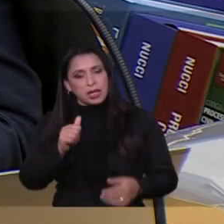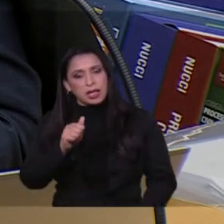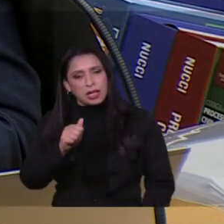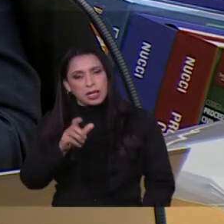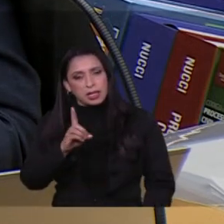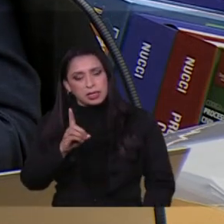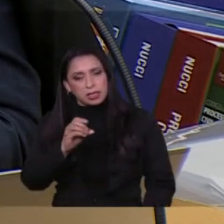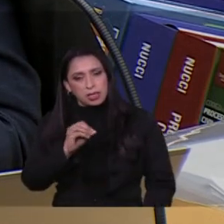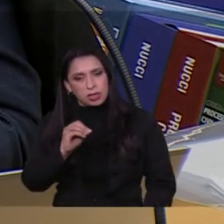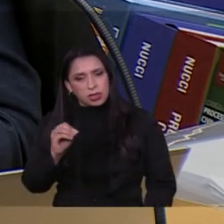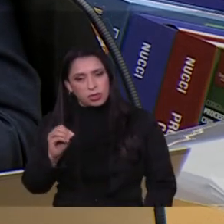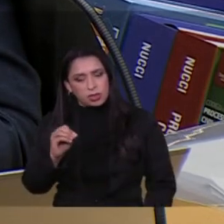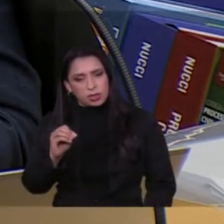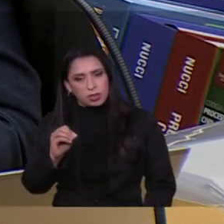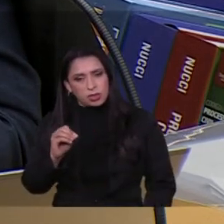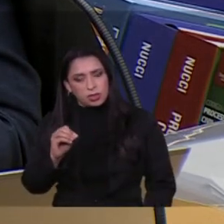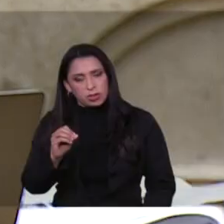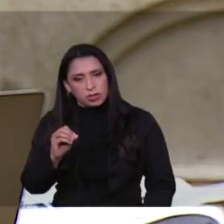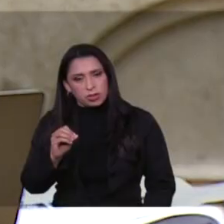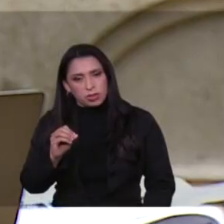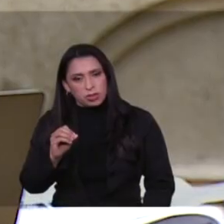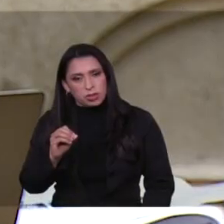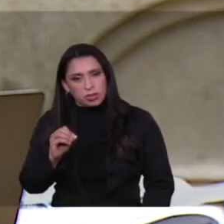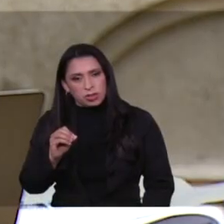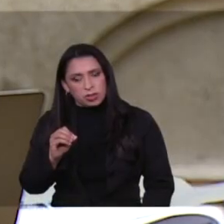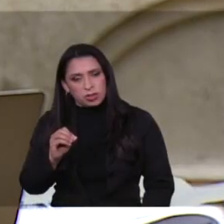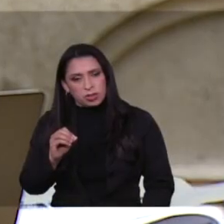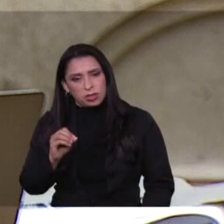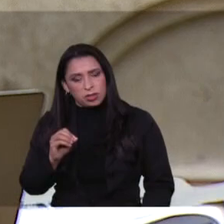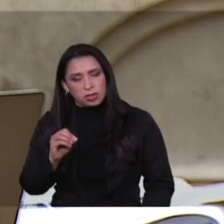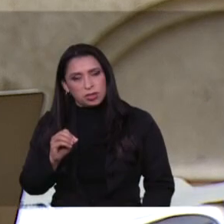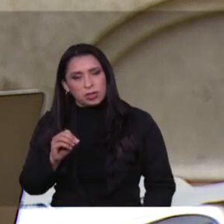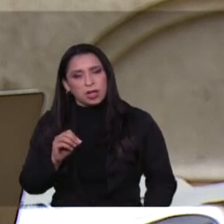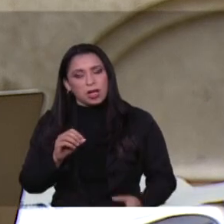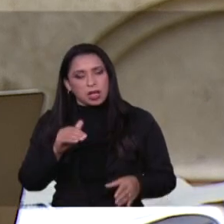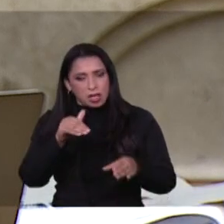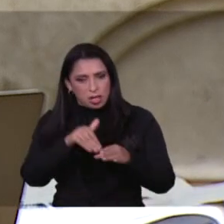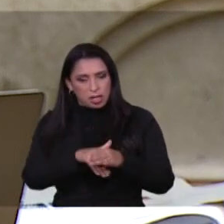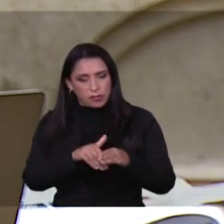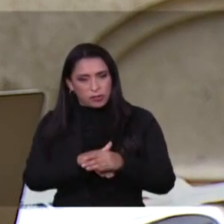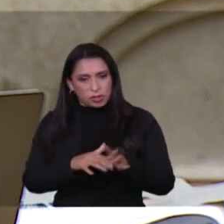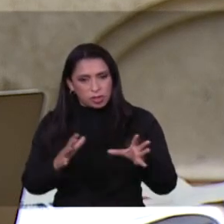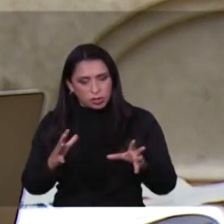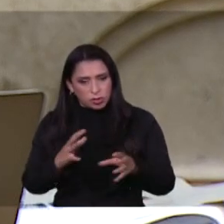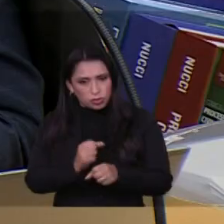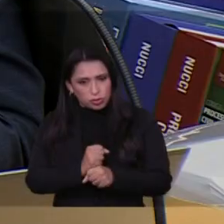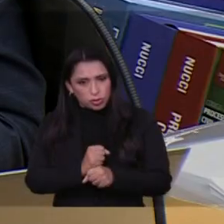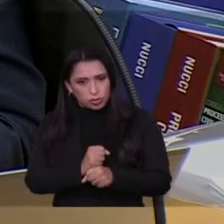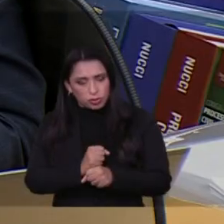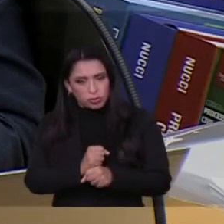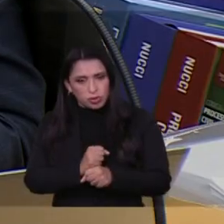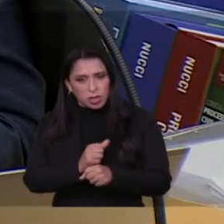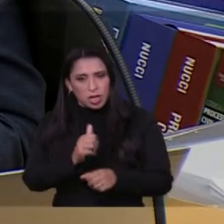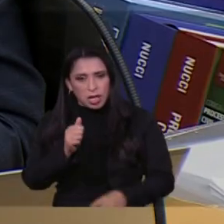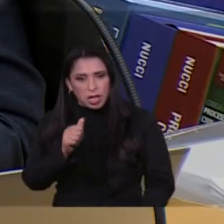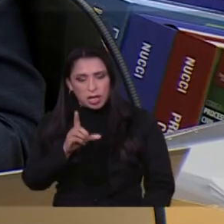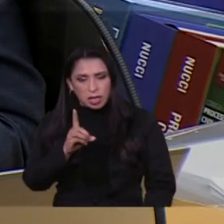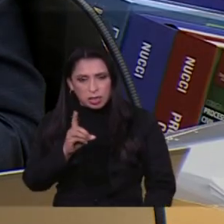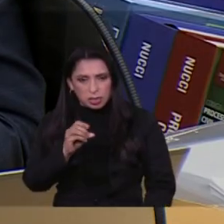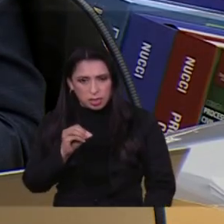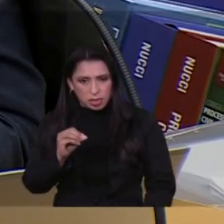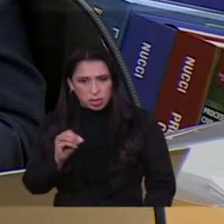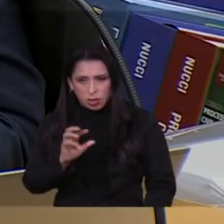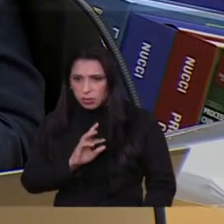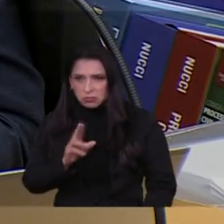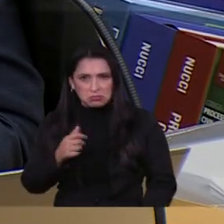ADO. Digo isso. Vossa Excelência gostaria de votar em conjunto as três ADPFs mais a ADO? Não há necessidade, senhor